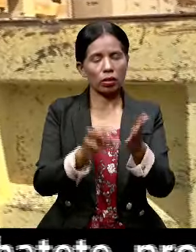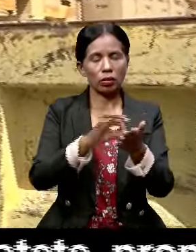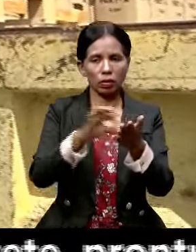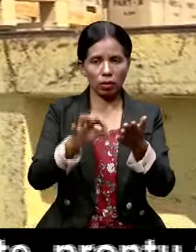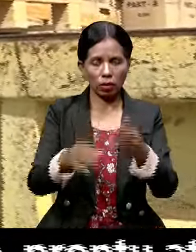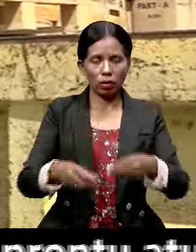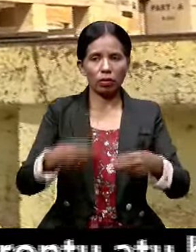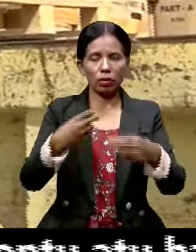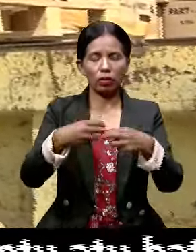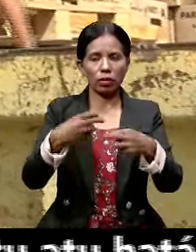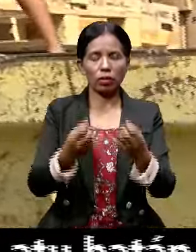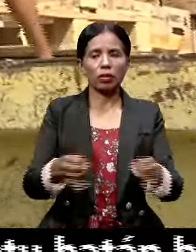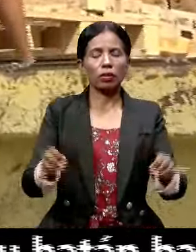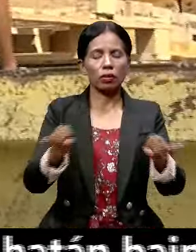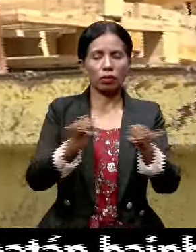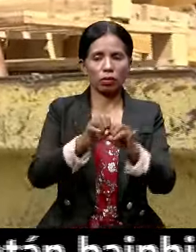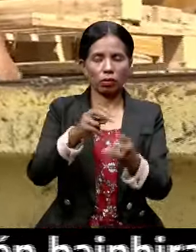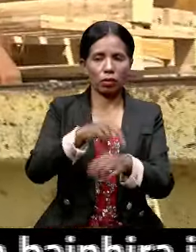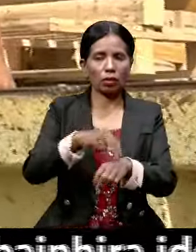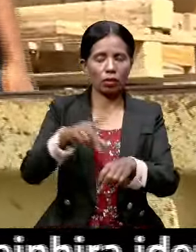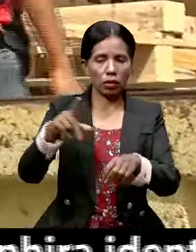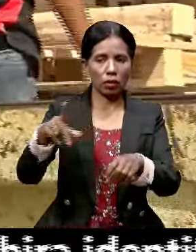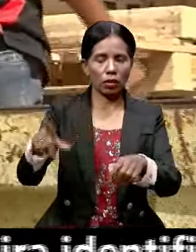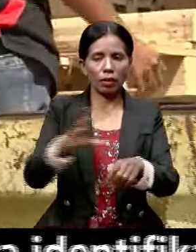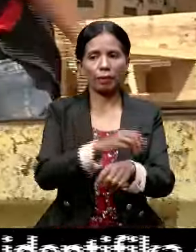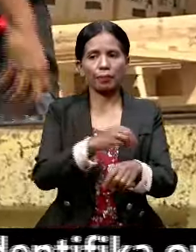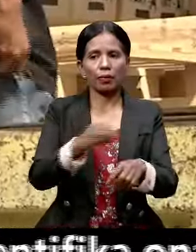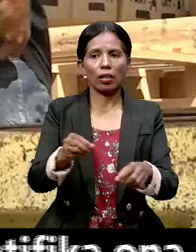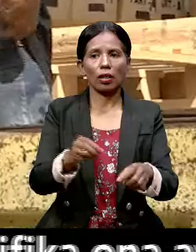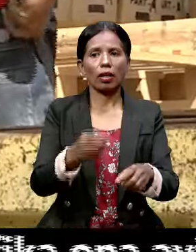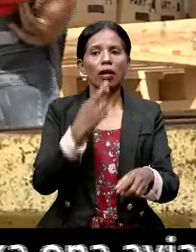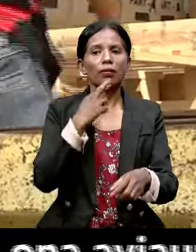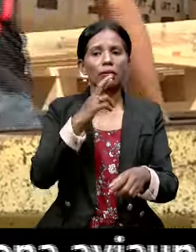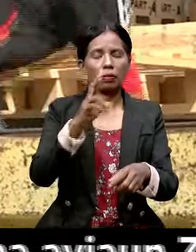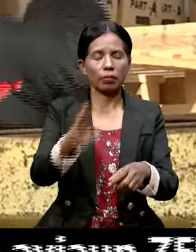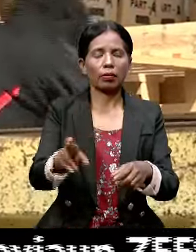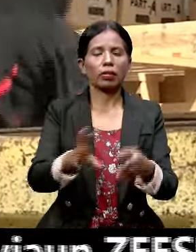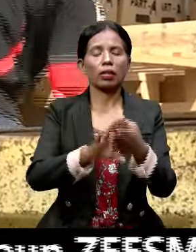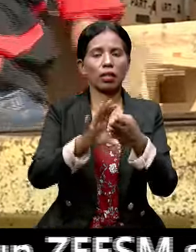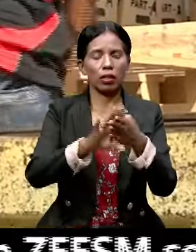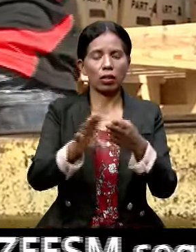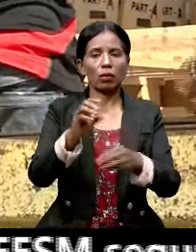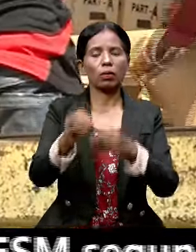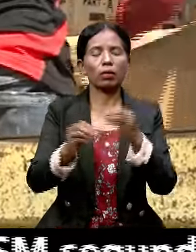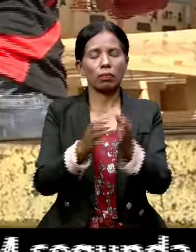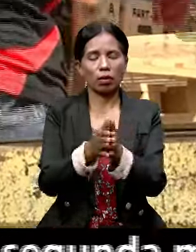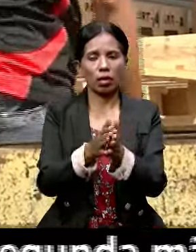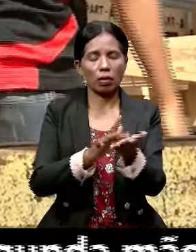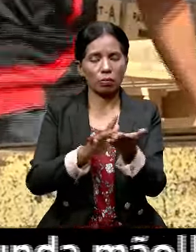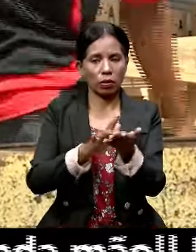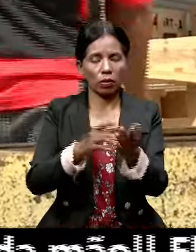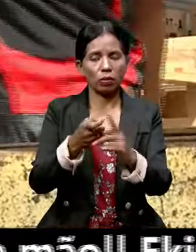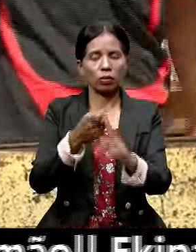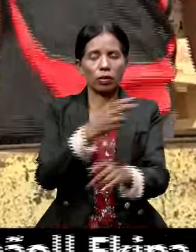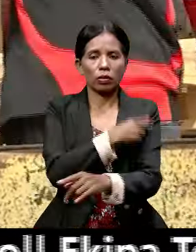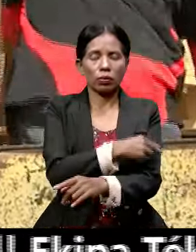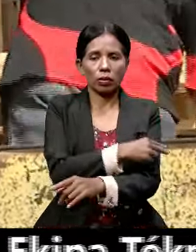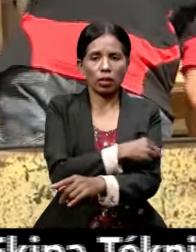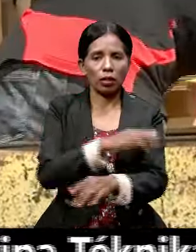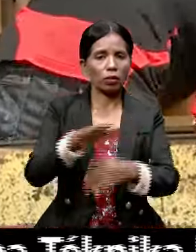dificulta Instituto Nacional Farmácia no produto médico a tu responde pedido con abai moro ho si facilidade saúde sira iha